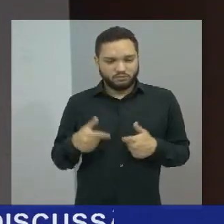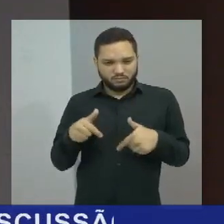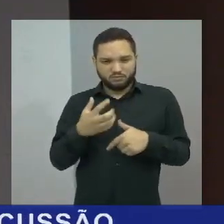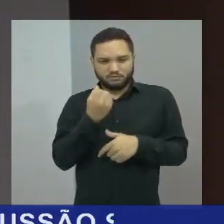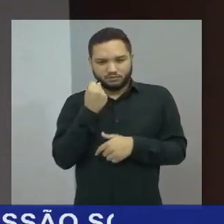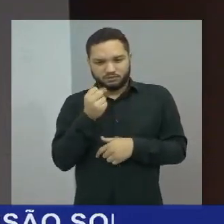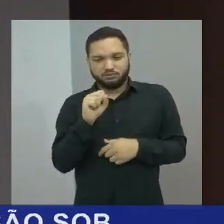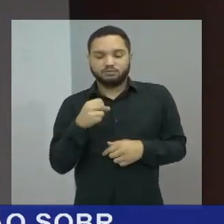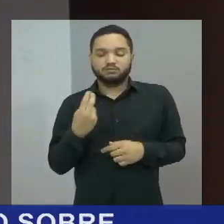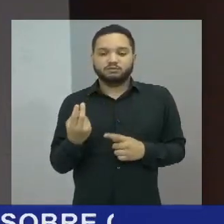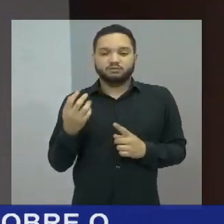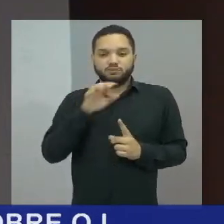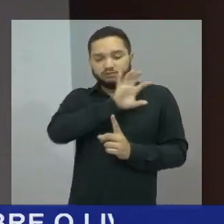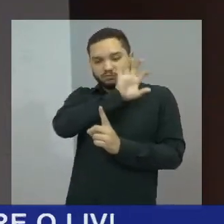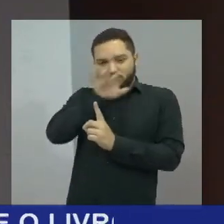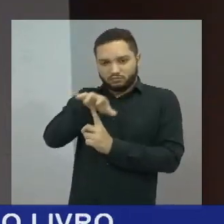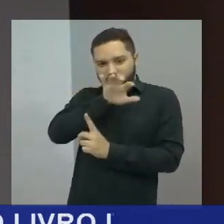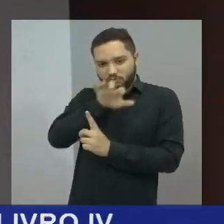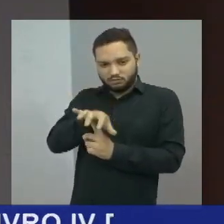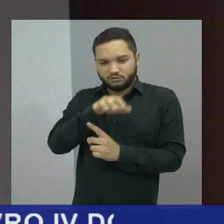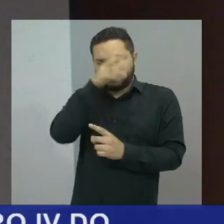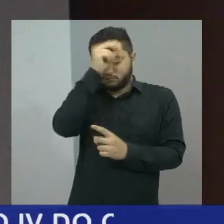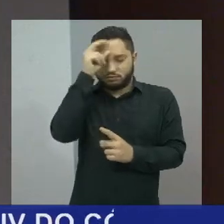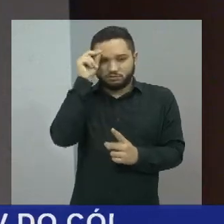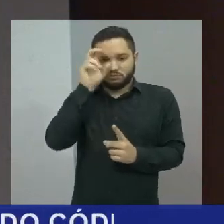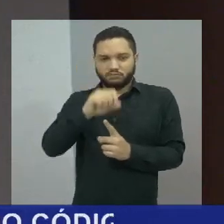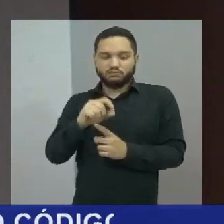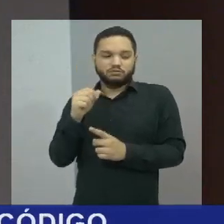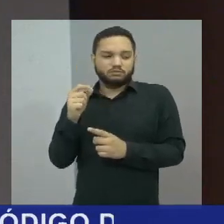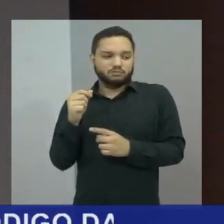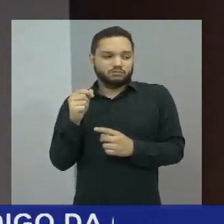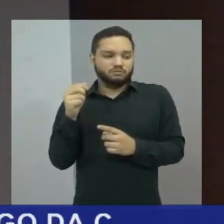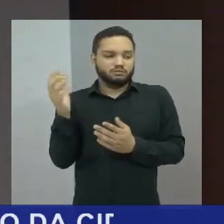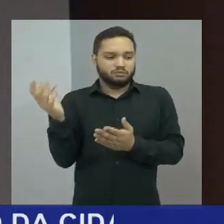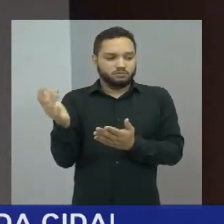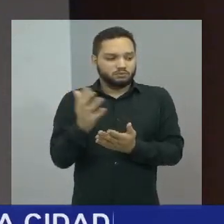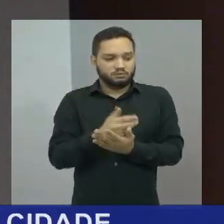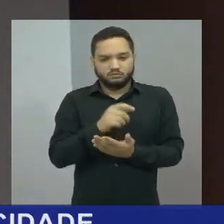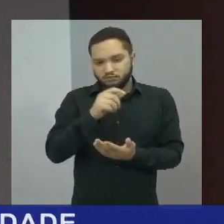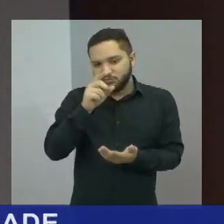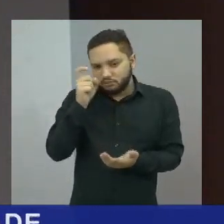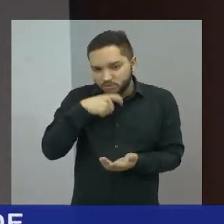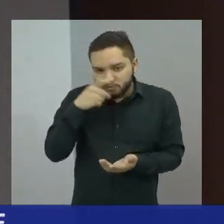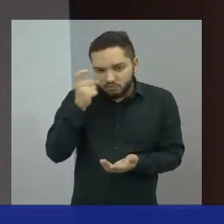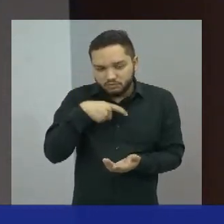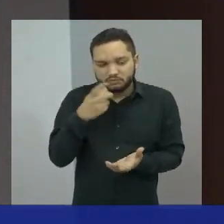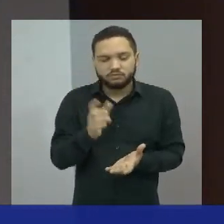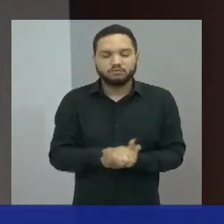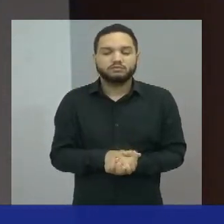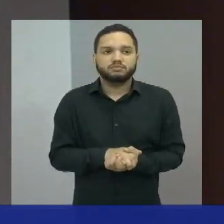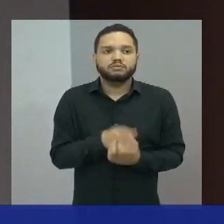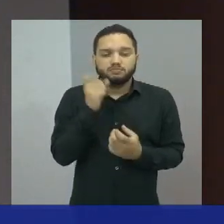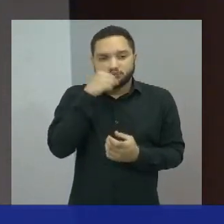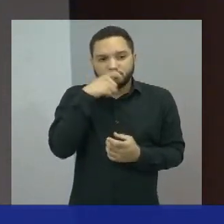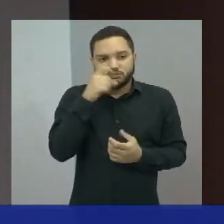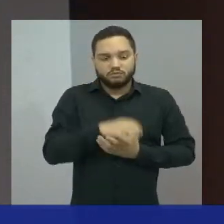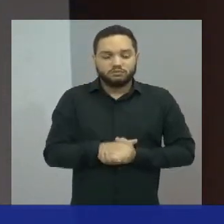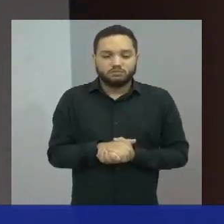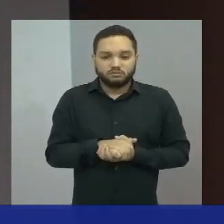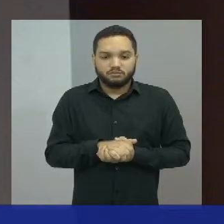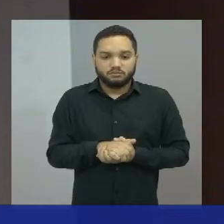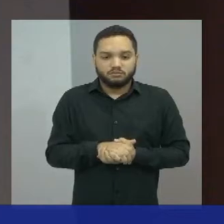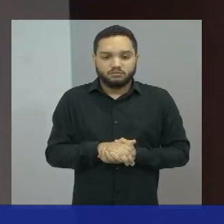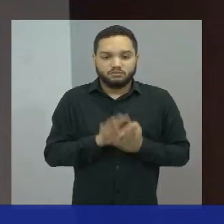sendo pressionados pela Prefeitura para fazer multas. Isso não é verdade. Não é verdade.